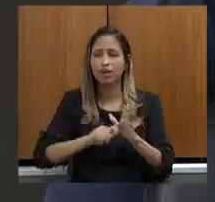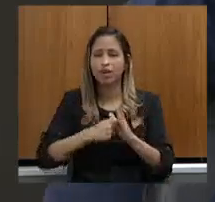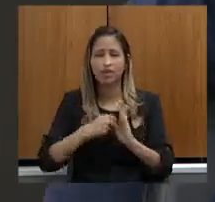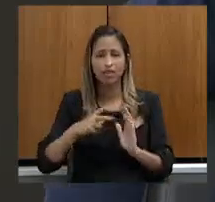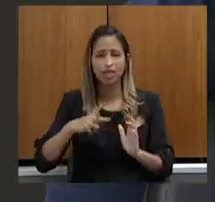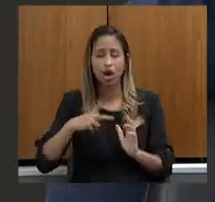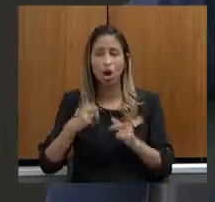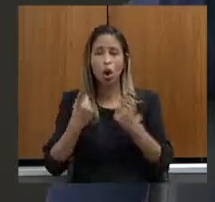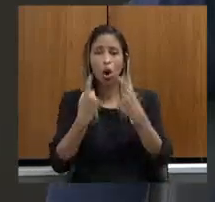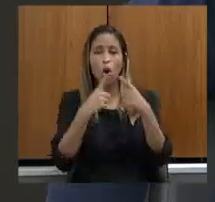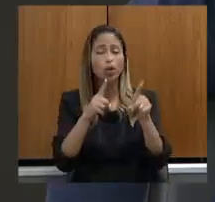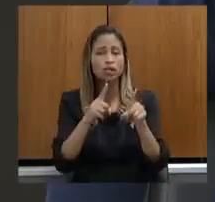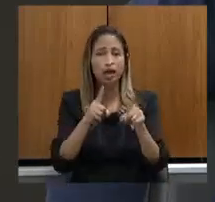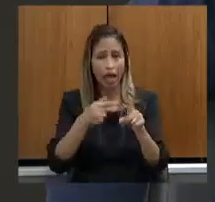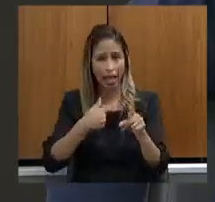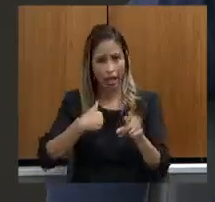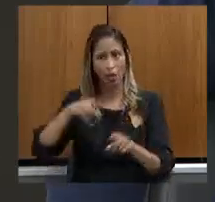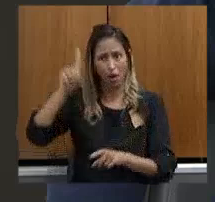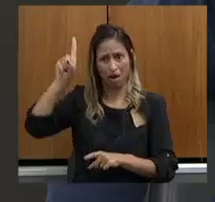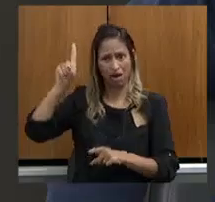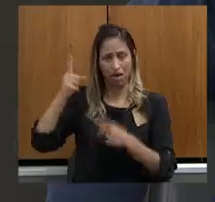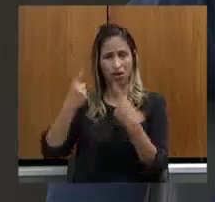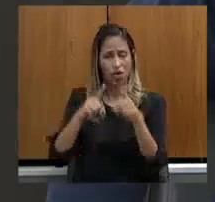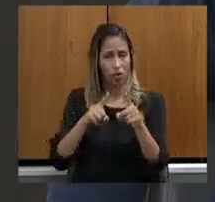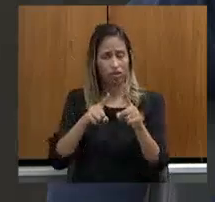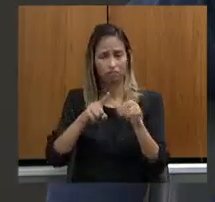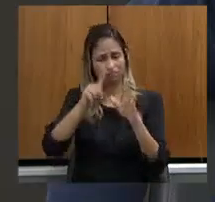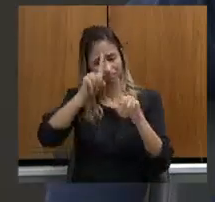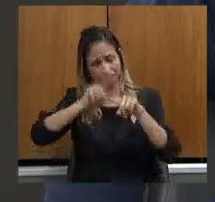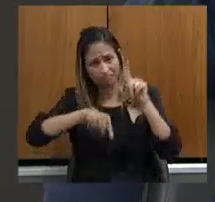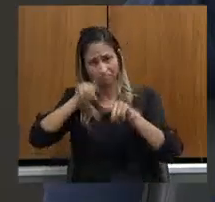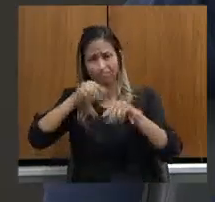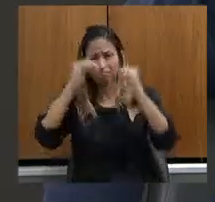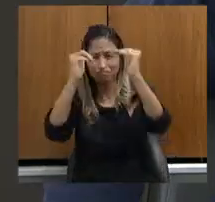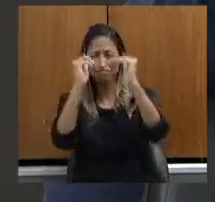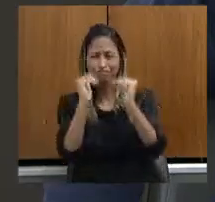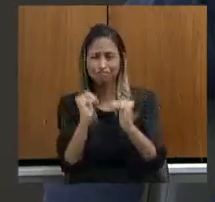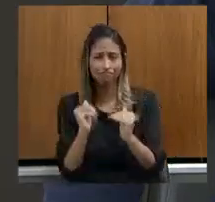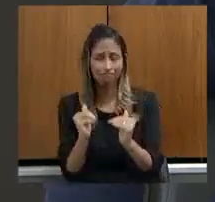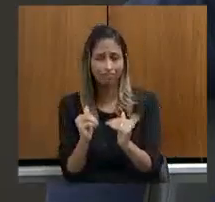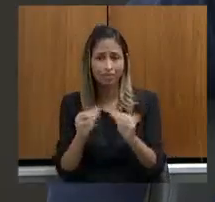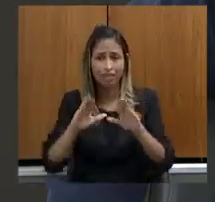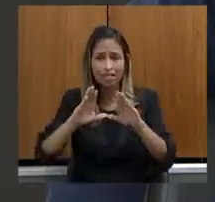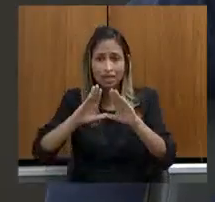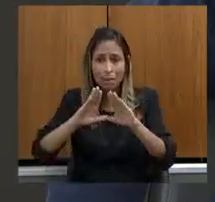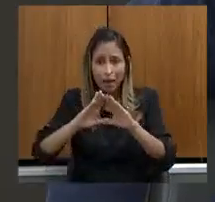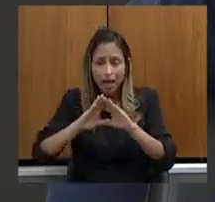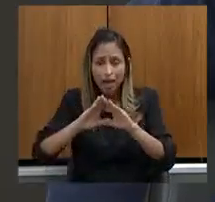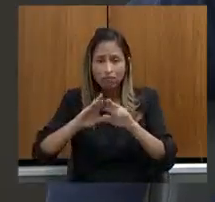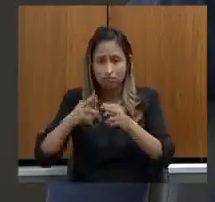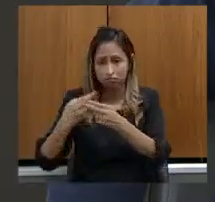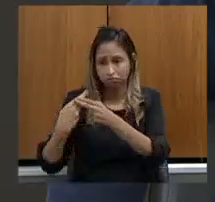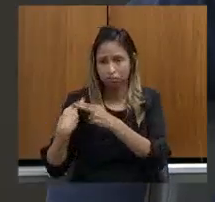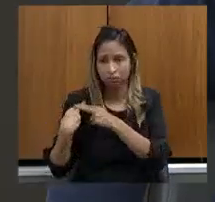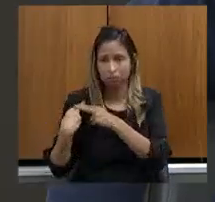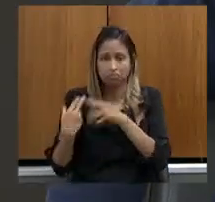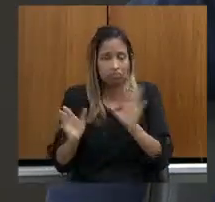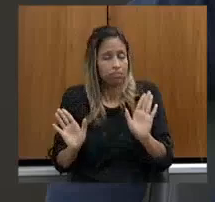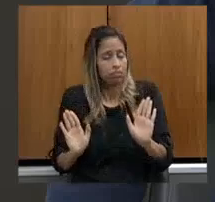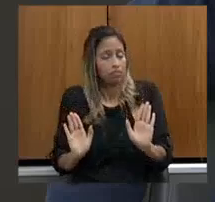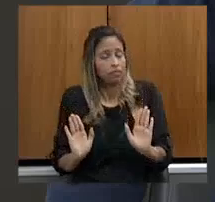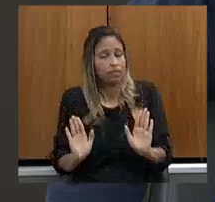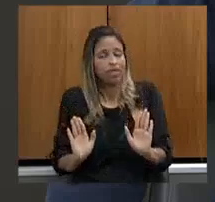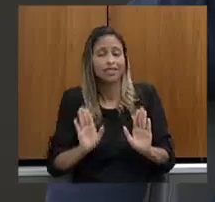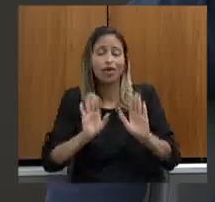eu sou contra foi contra a maioria delas aqui inclusive no seu conteúdo na sua forma e a assembleia cumprir o seu papel não cumpriu talvez